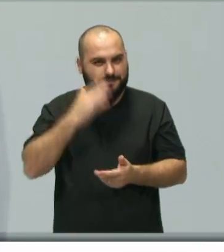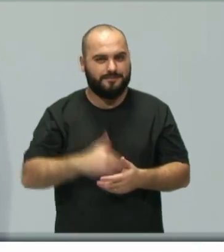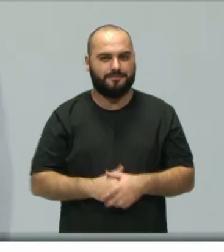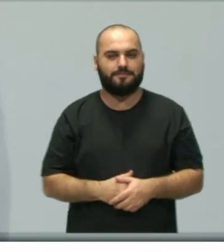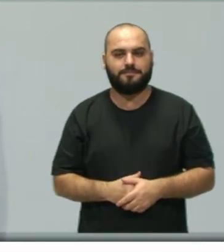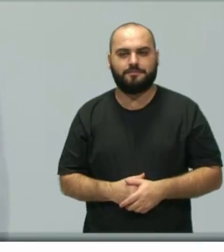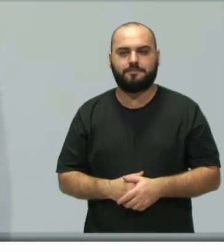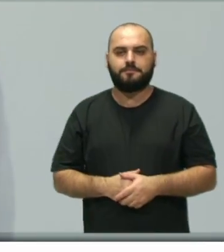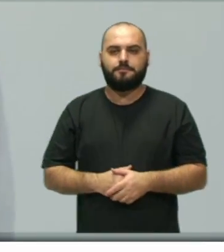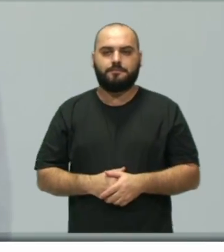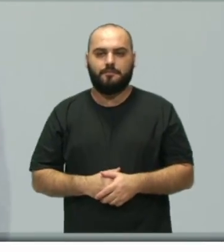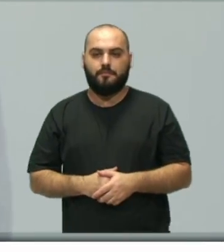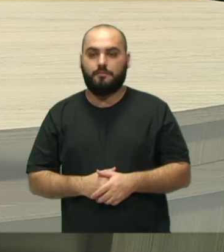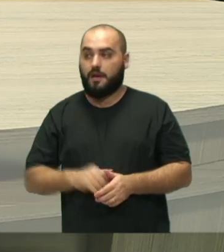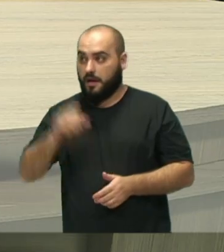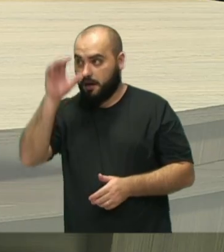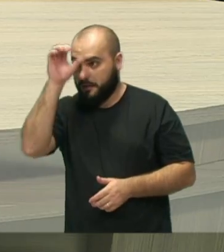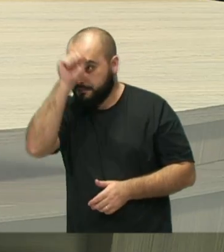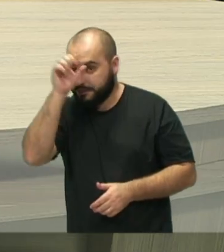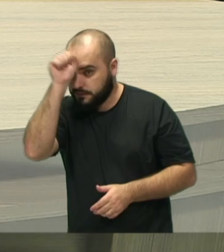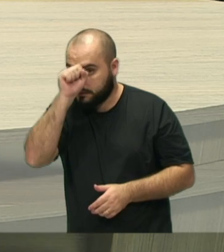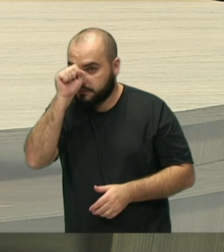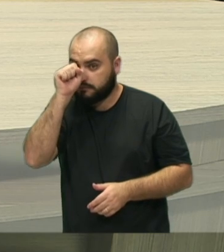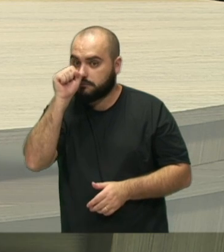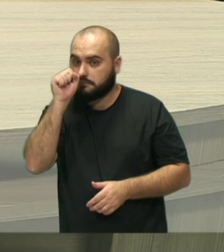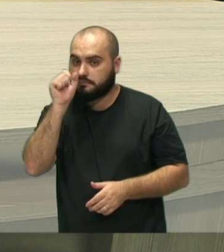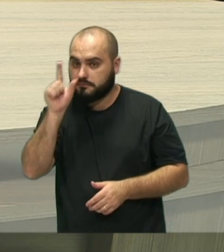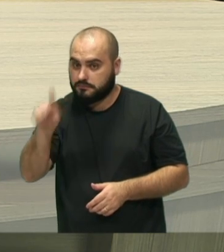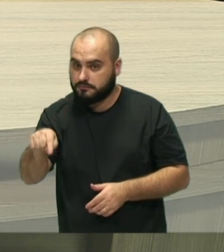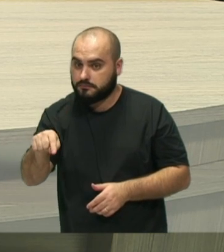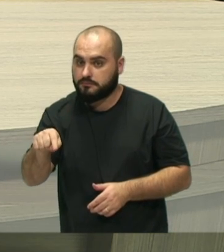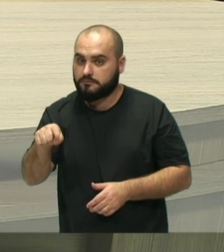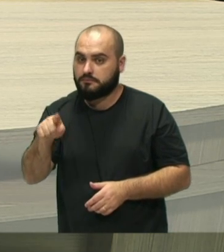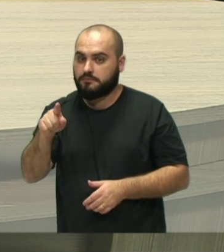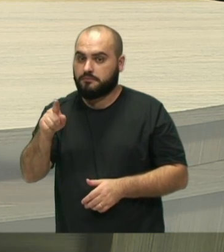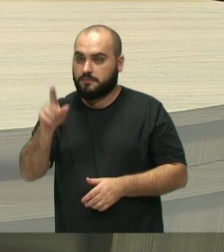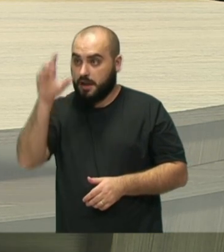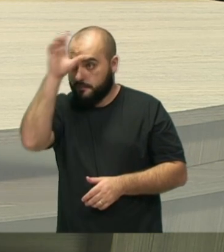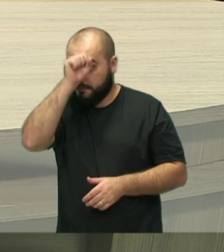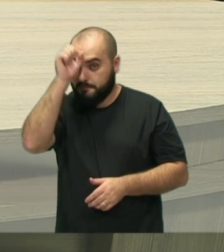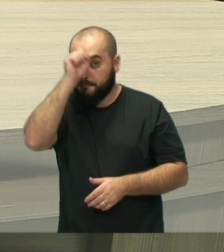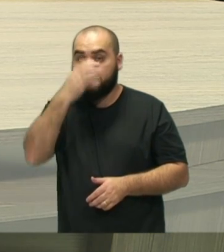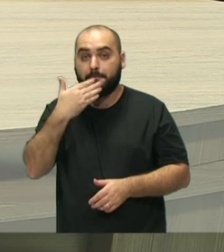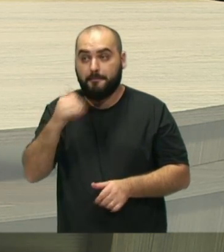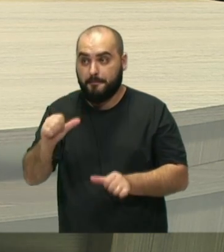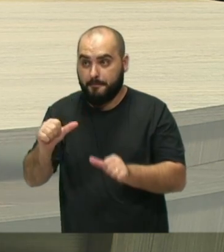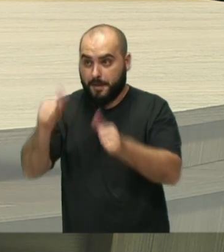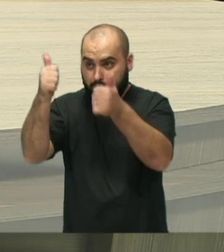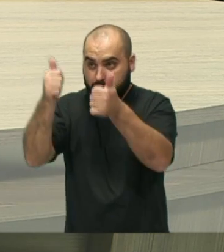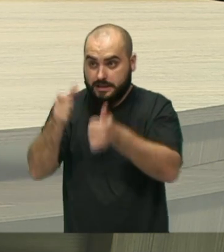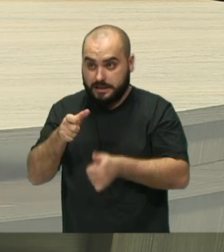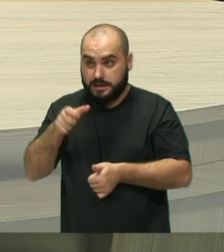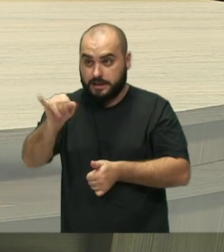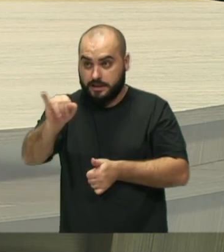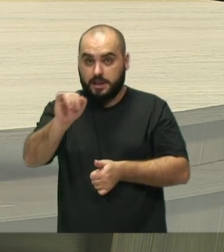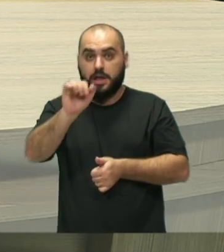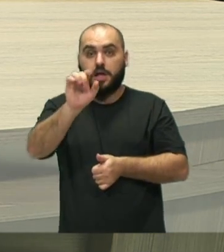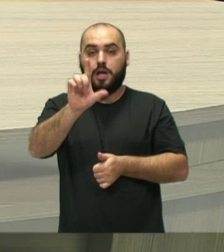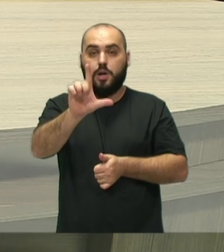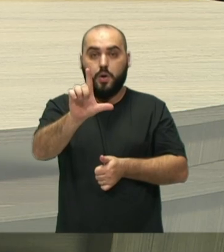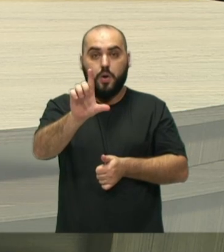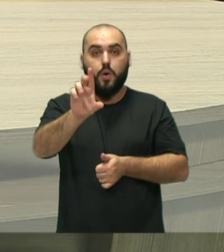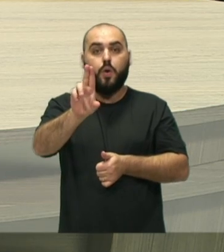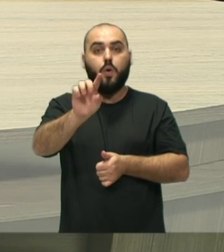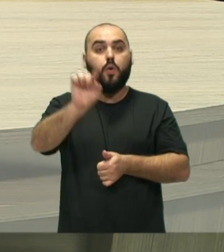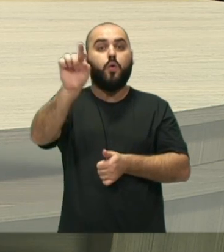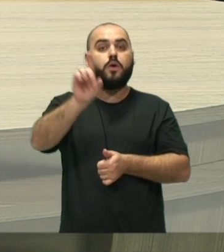A aprendizagem, ela é muito Significativa. mais, ela é muito melhor quando ela é lúdica, né? Quando há